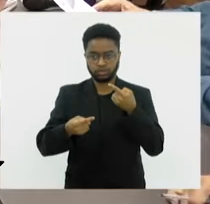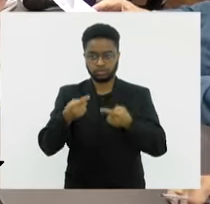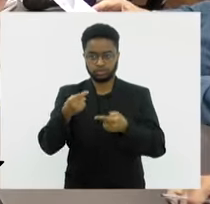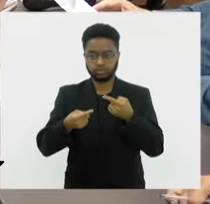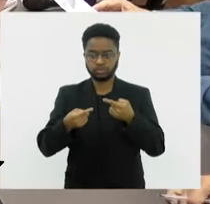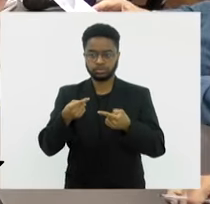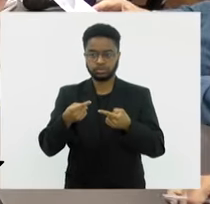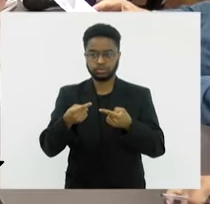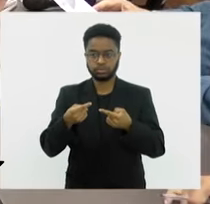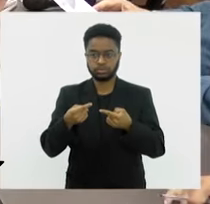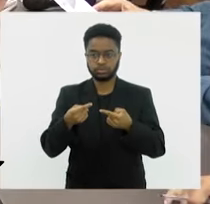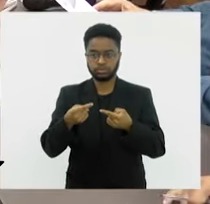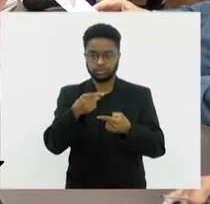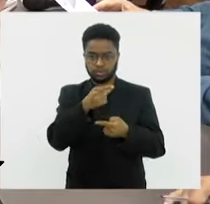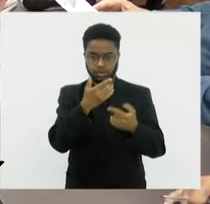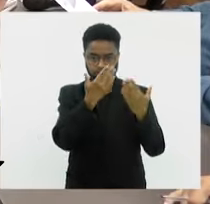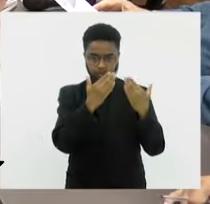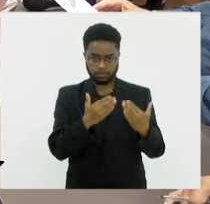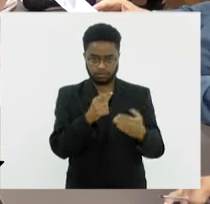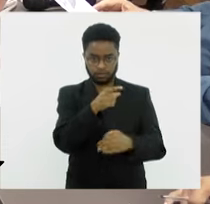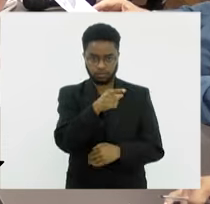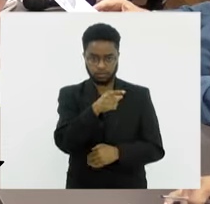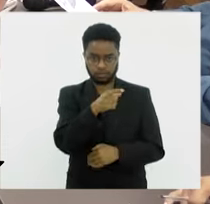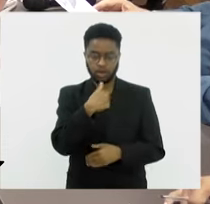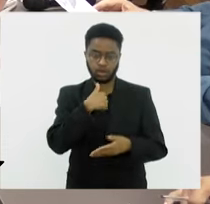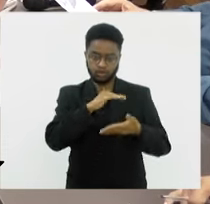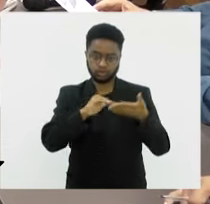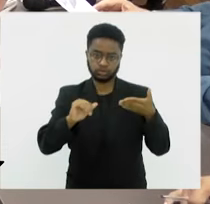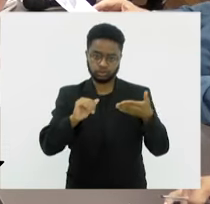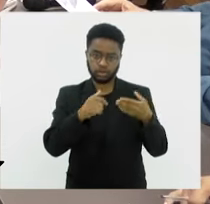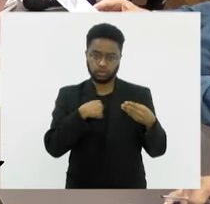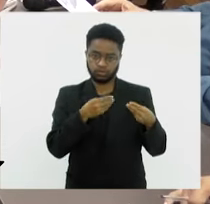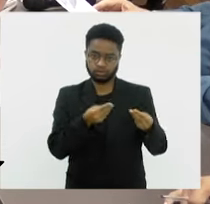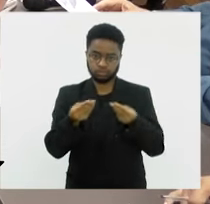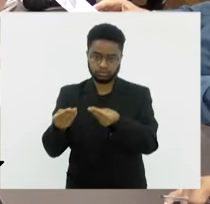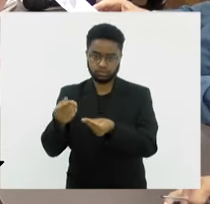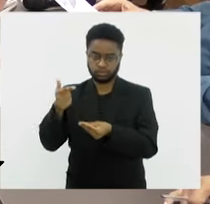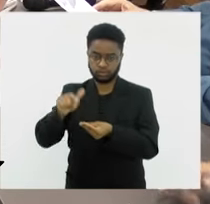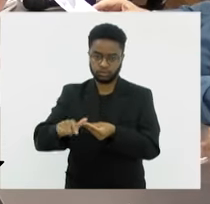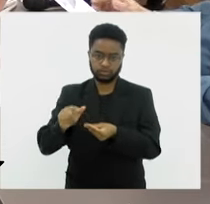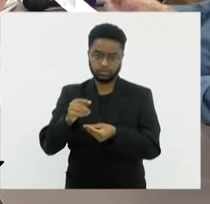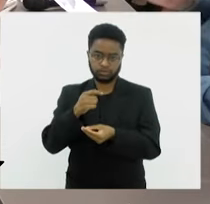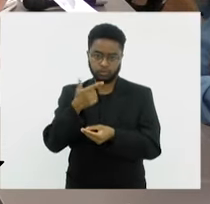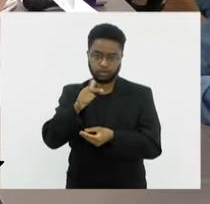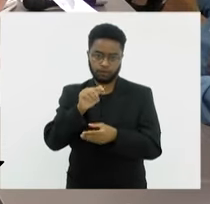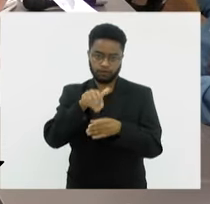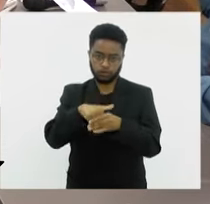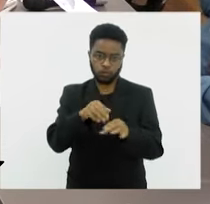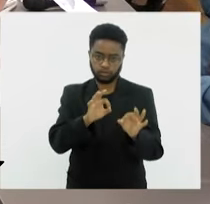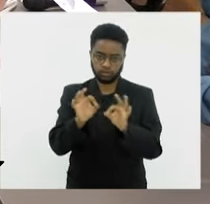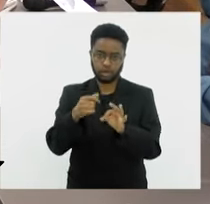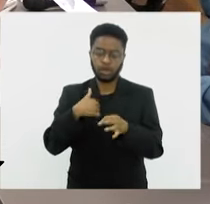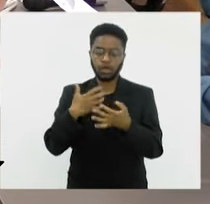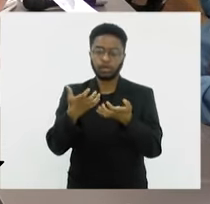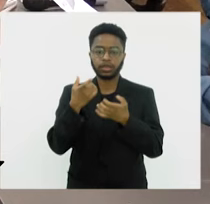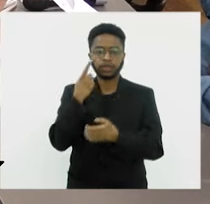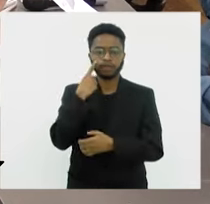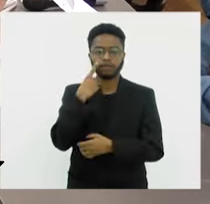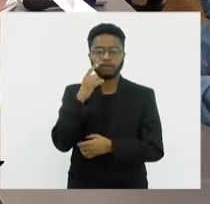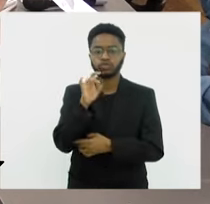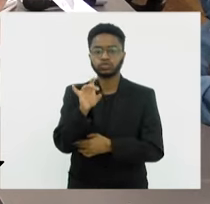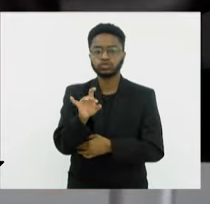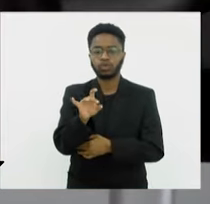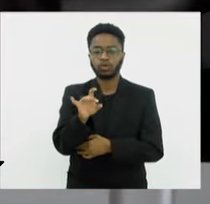discutir, foi vista para Vossa Excelência, deputado Luiz Paulo. Eu estou retirando, eu estou devolvendo sem voto, senhor presidente, porque eu quis verificar